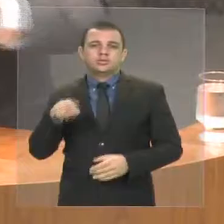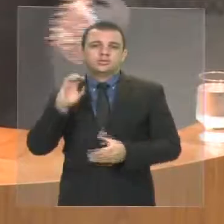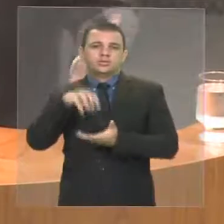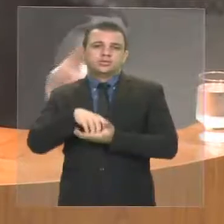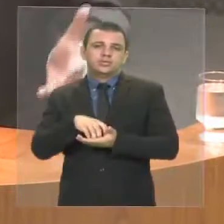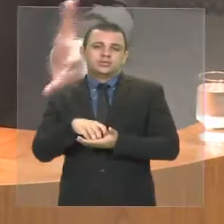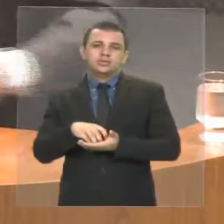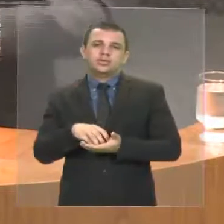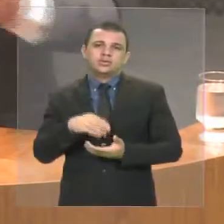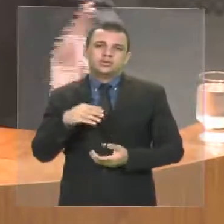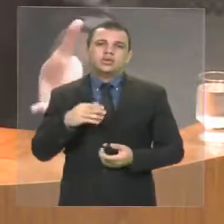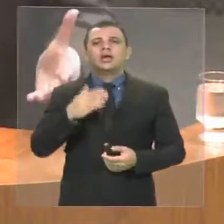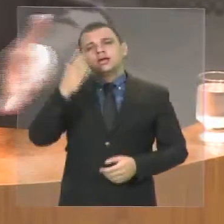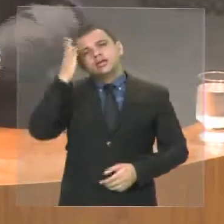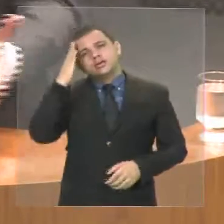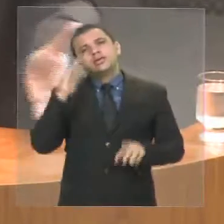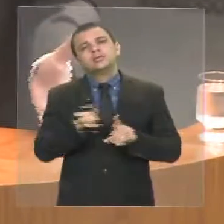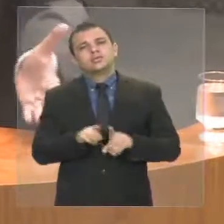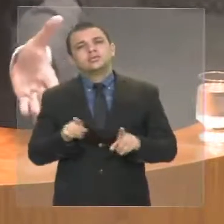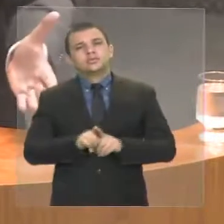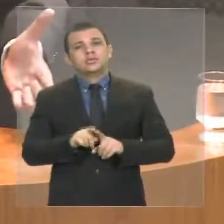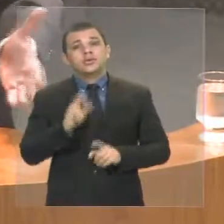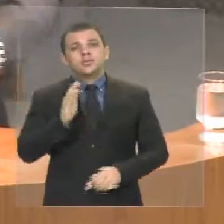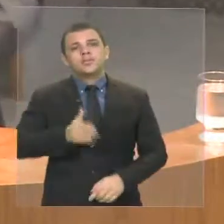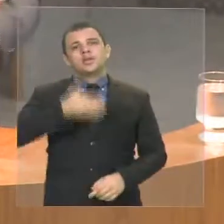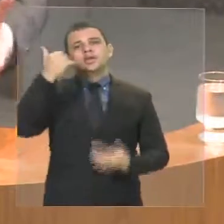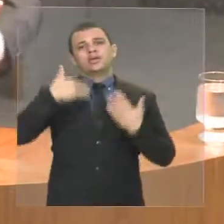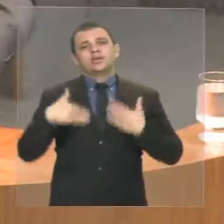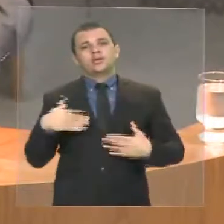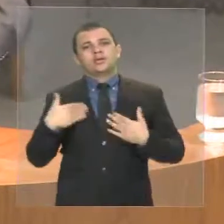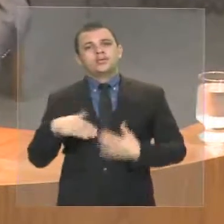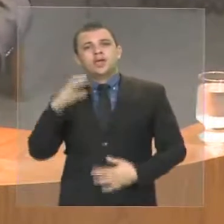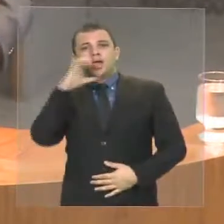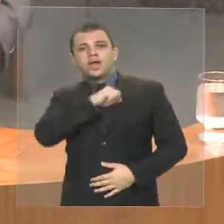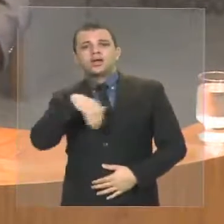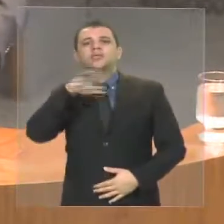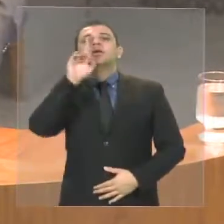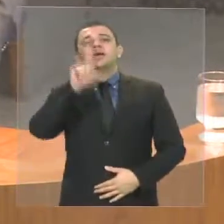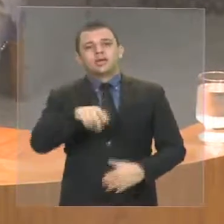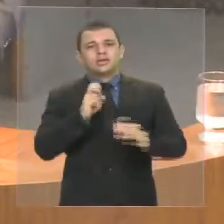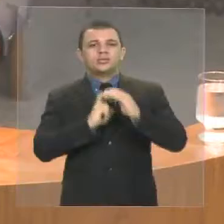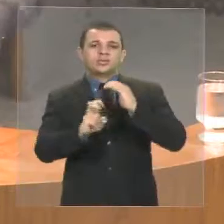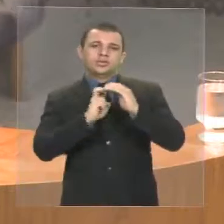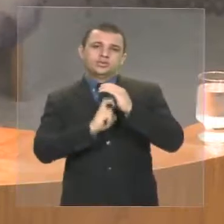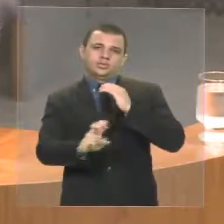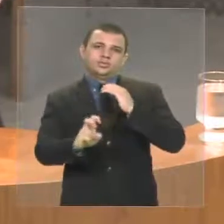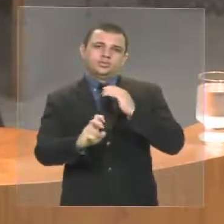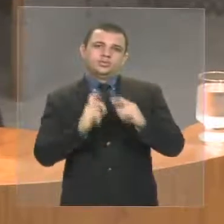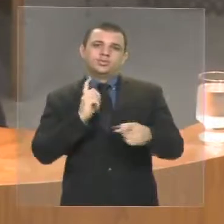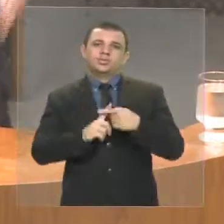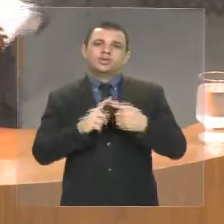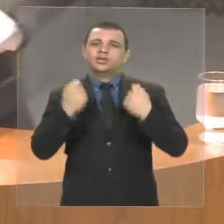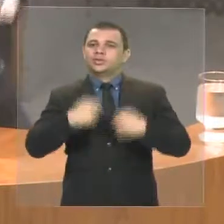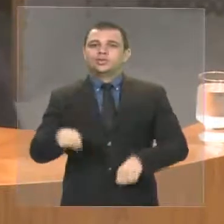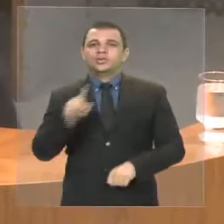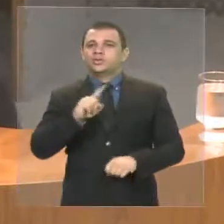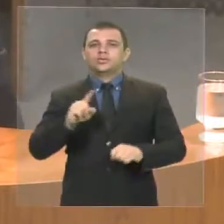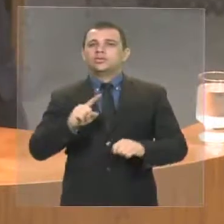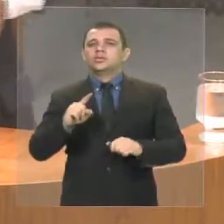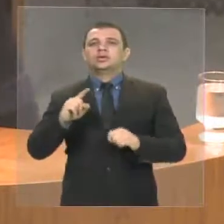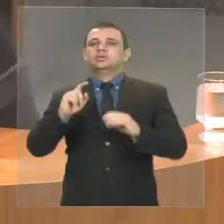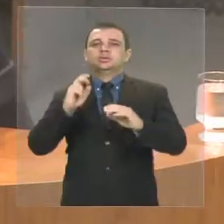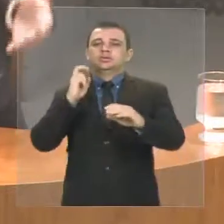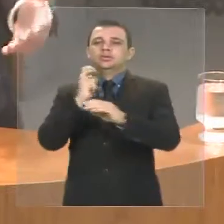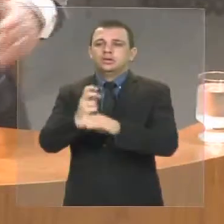mais confortável, mais rápido é o metrô. É o metrô porque não depende de percurso, é por baixo da terra, pode ser feito